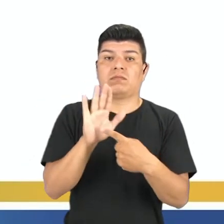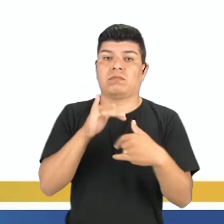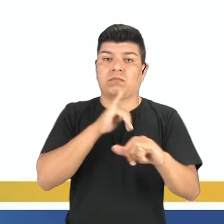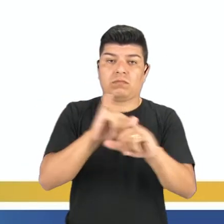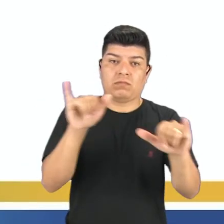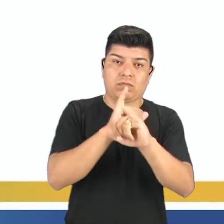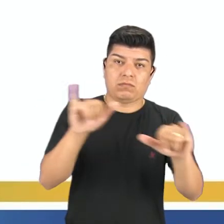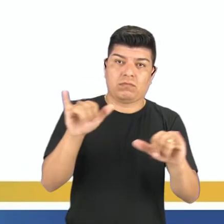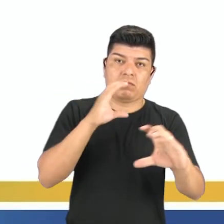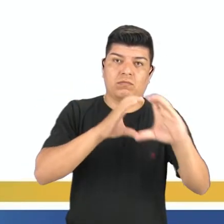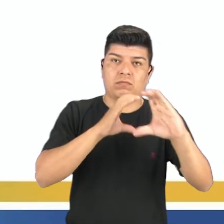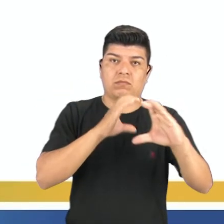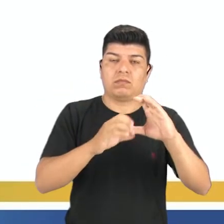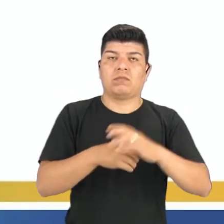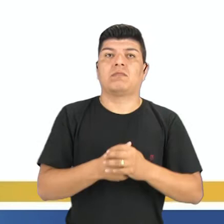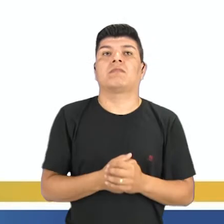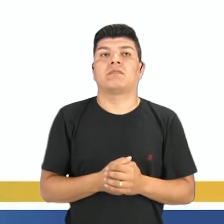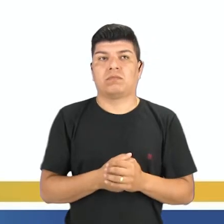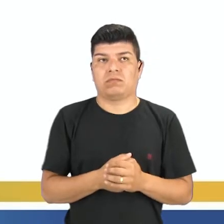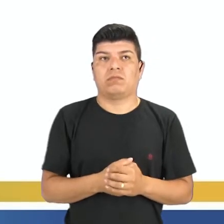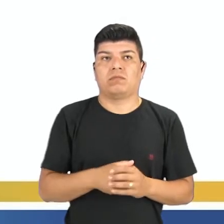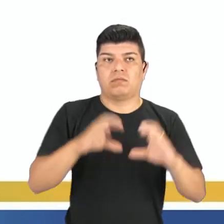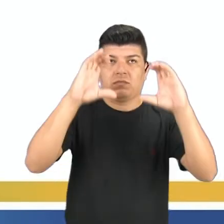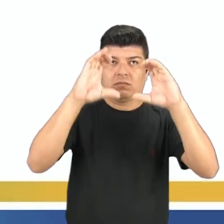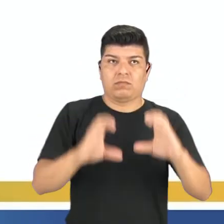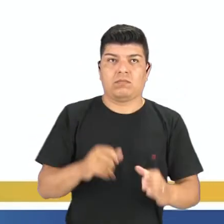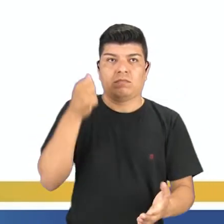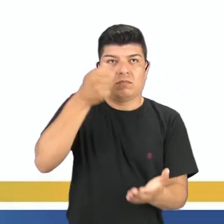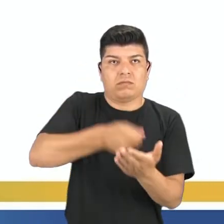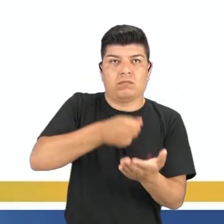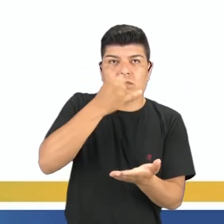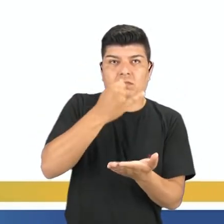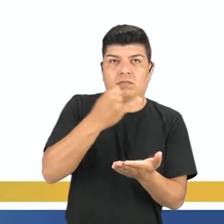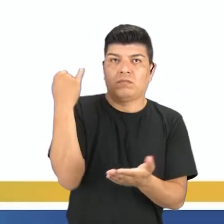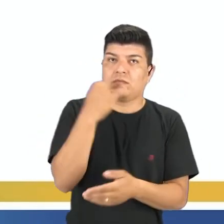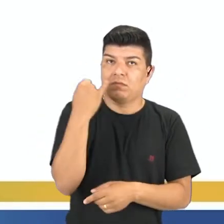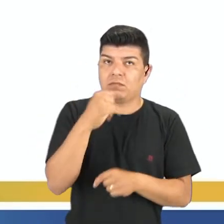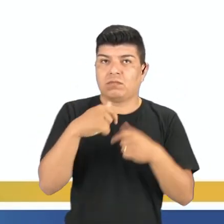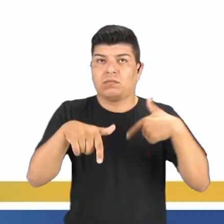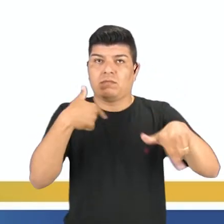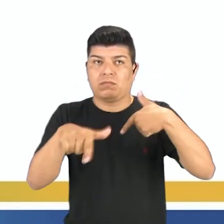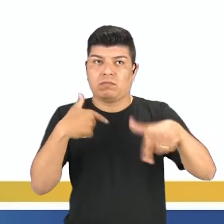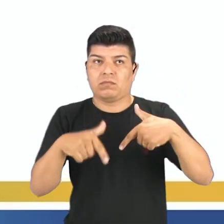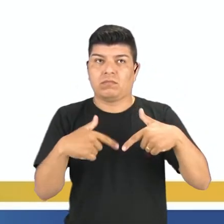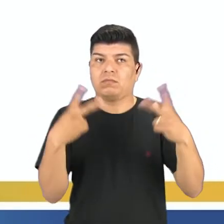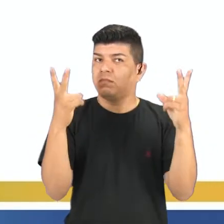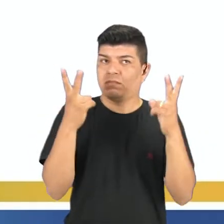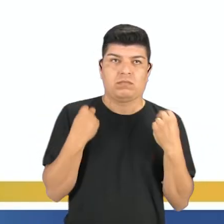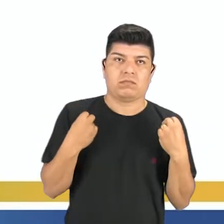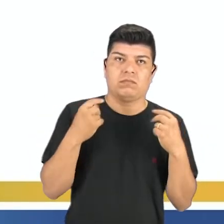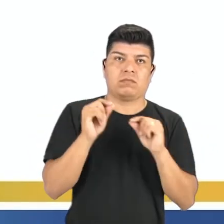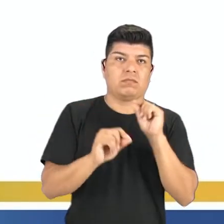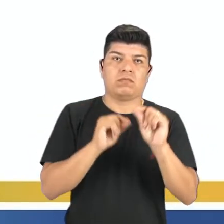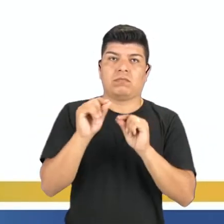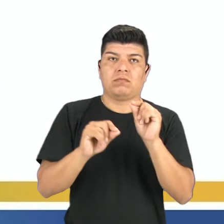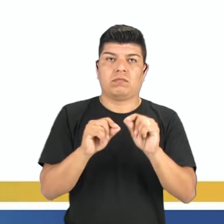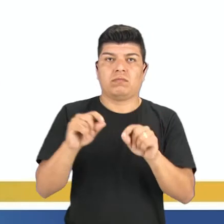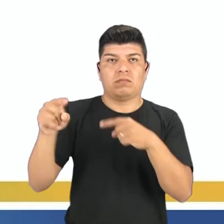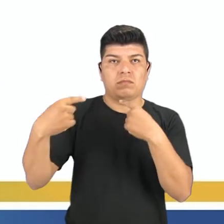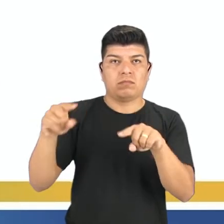meio de comunicação. O cidadão que paga seus impostos e que vive no seu trabalho não merece ser vilipendiado